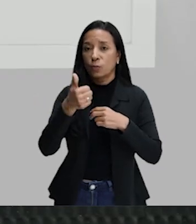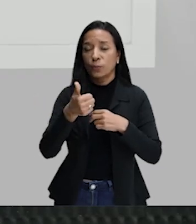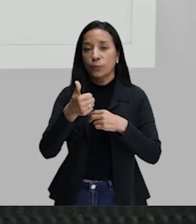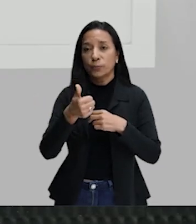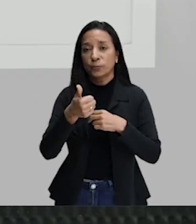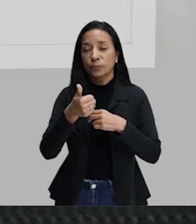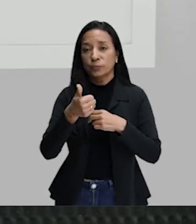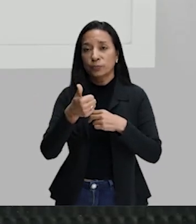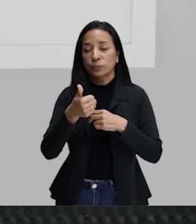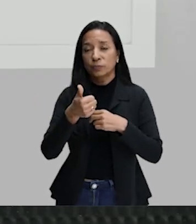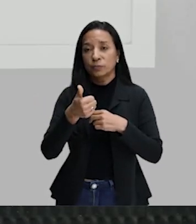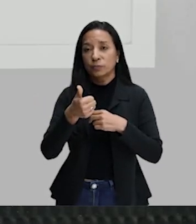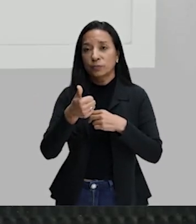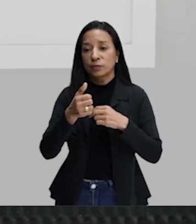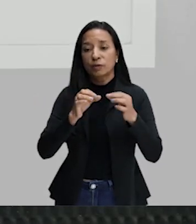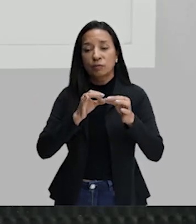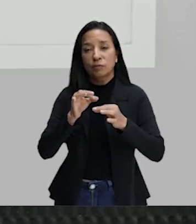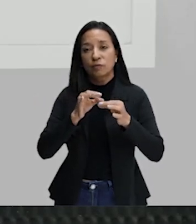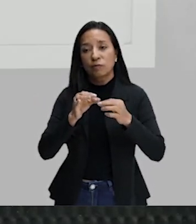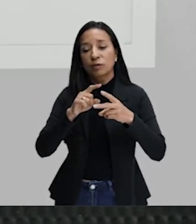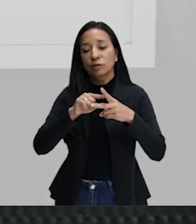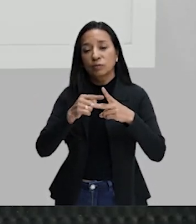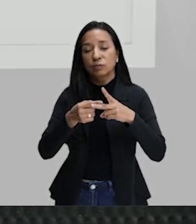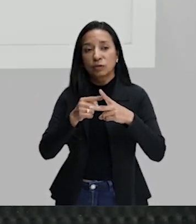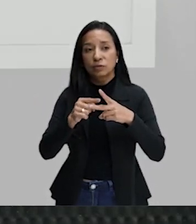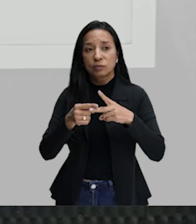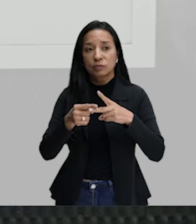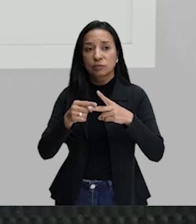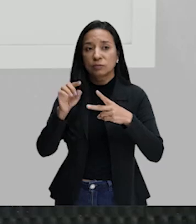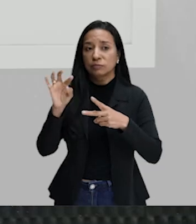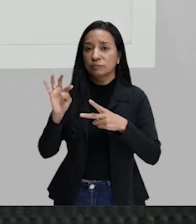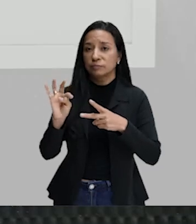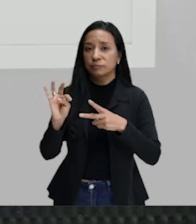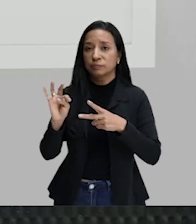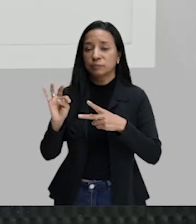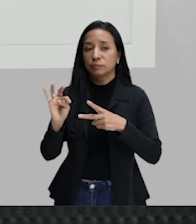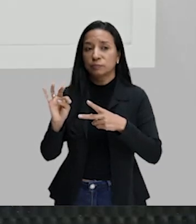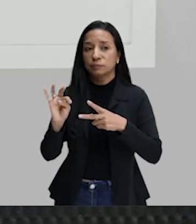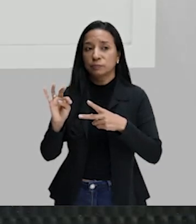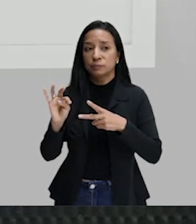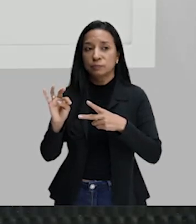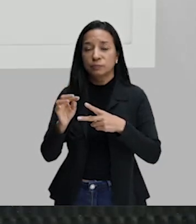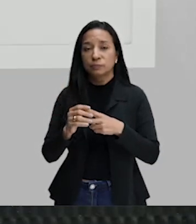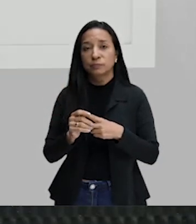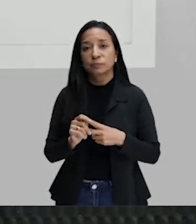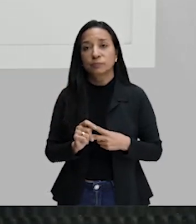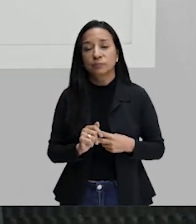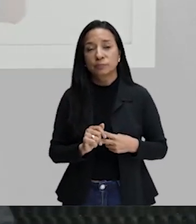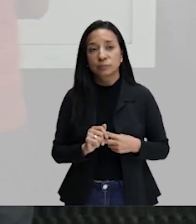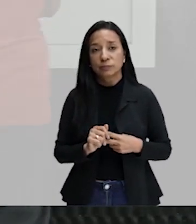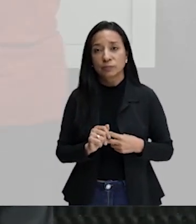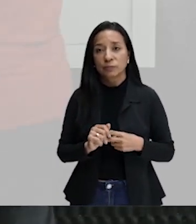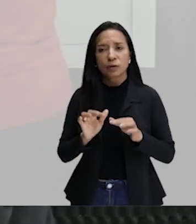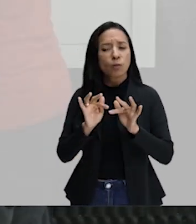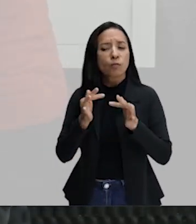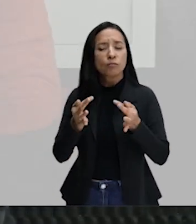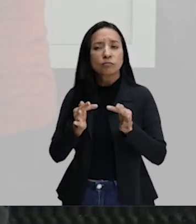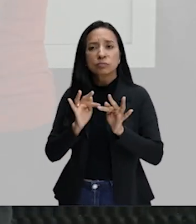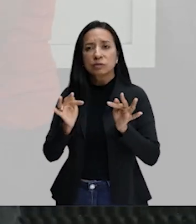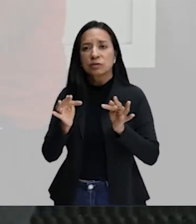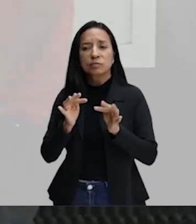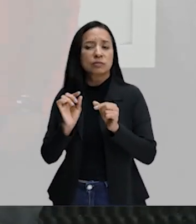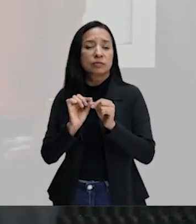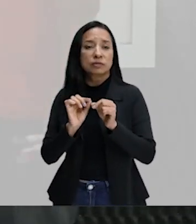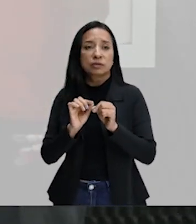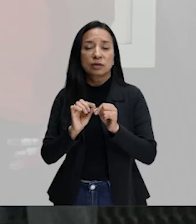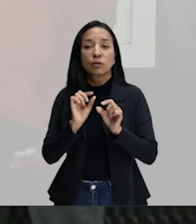certo? Formando um ângulo θ aqui. Certo? Então como é que a gente faz aqui? É muito simples.